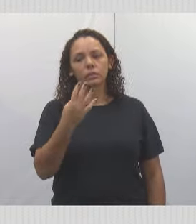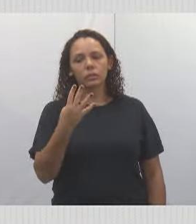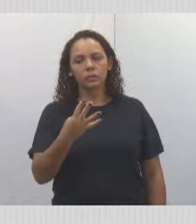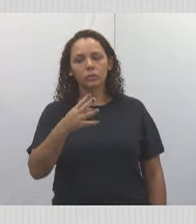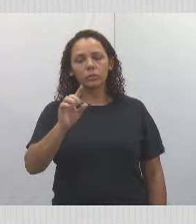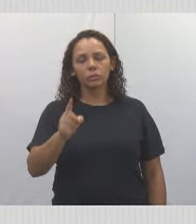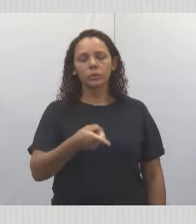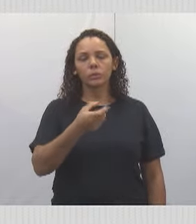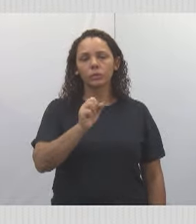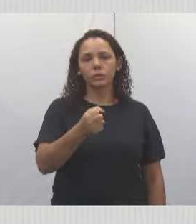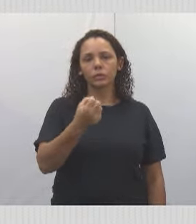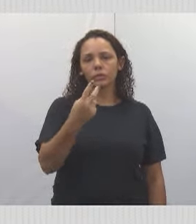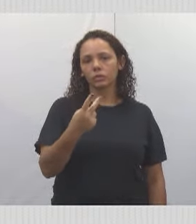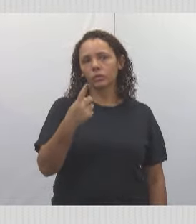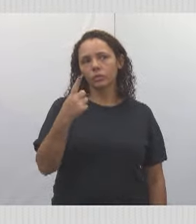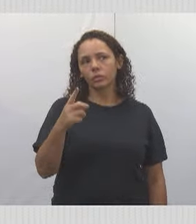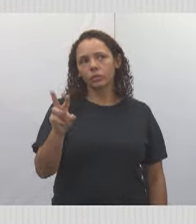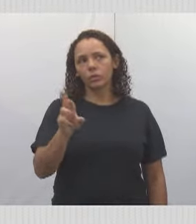R$131.664.821.